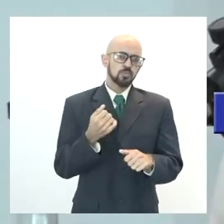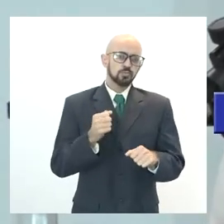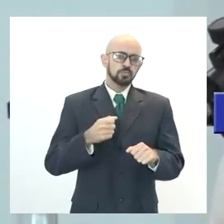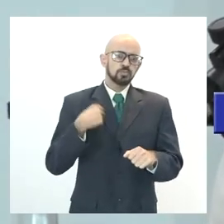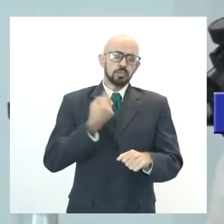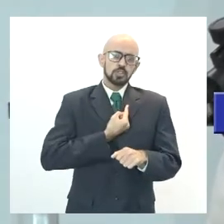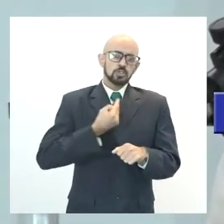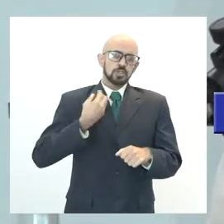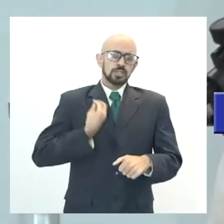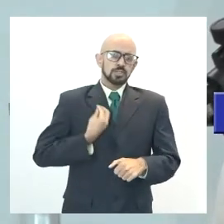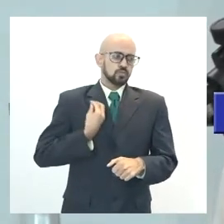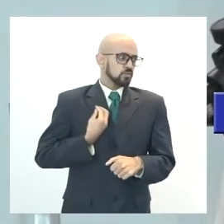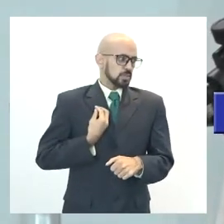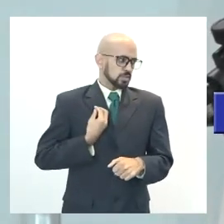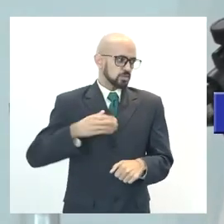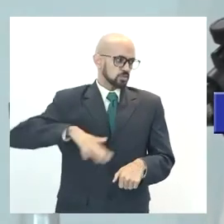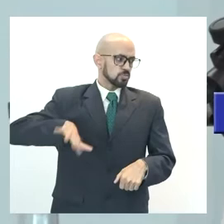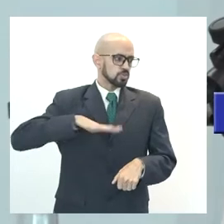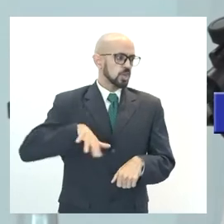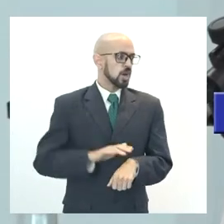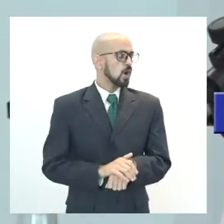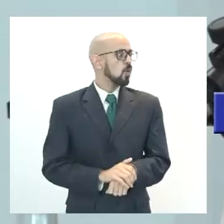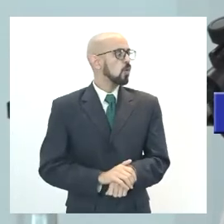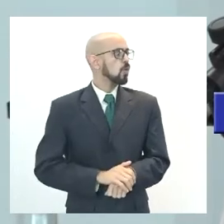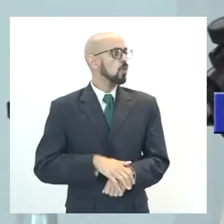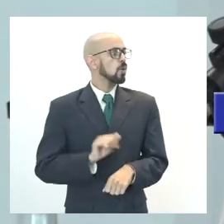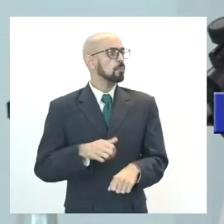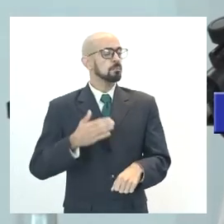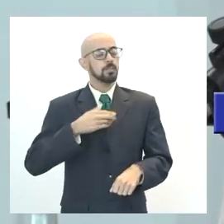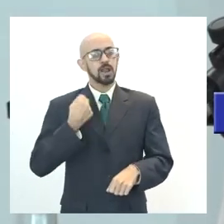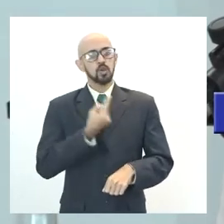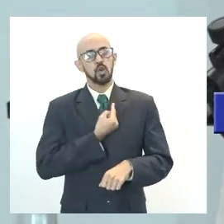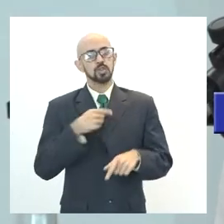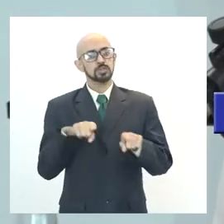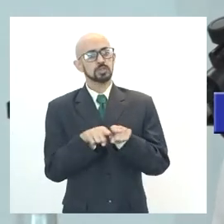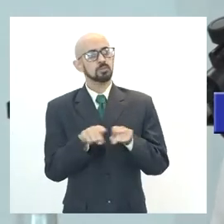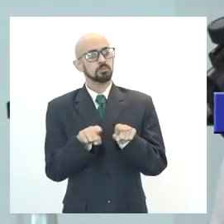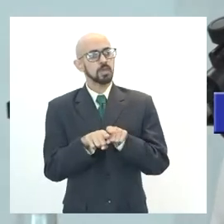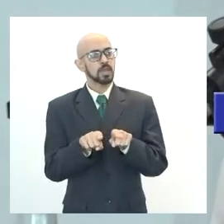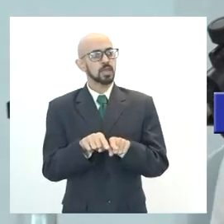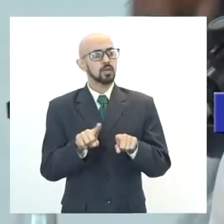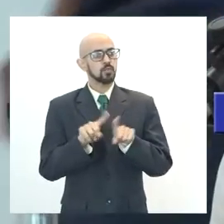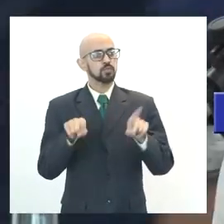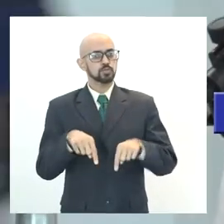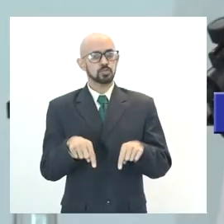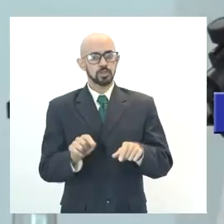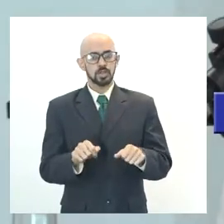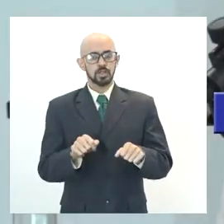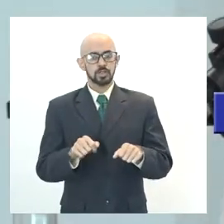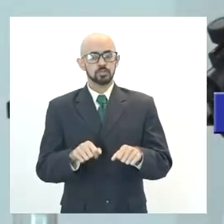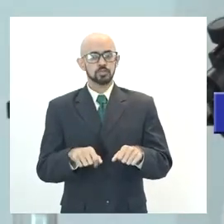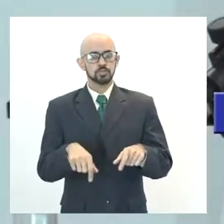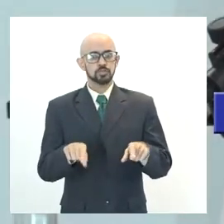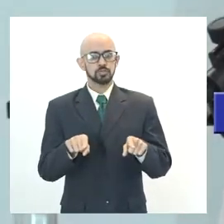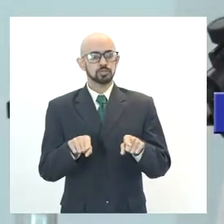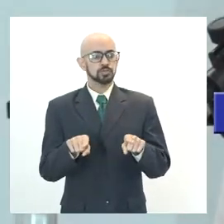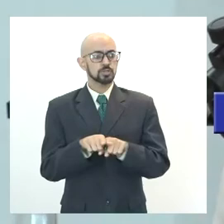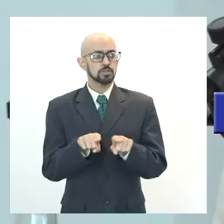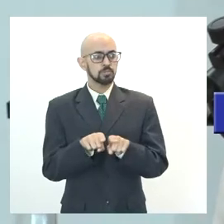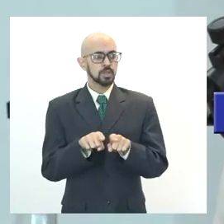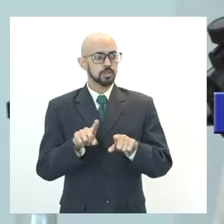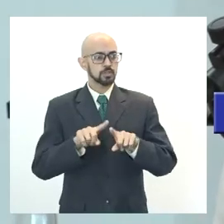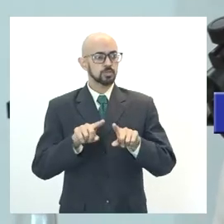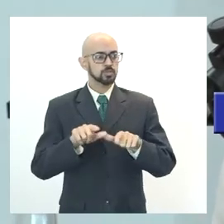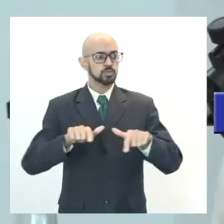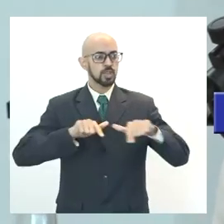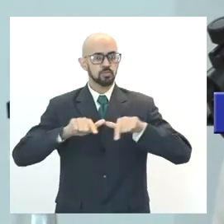nossas vidas como um todo não é meramente para nós na condição de servidores mas sim como trabalhadores do serviço público